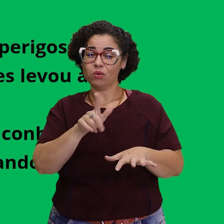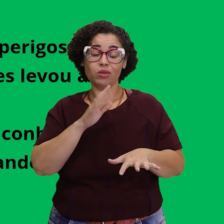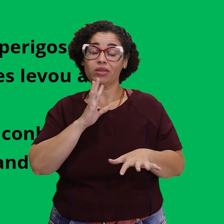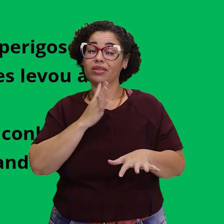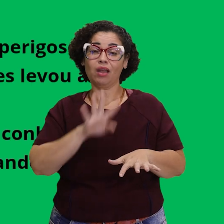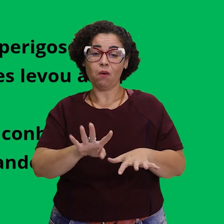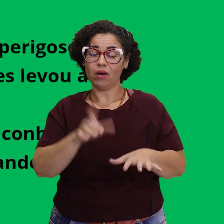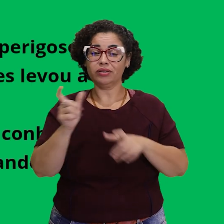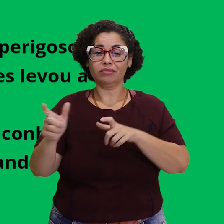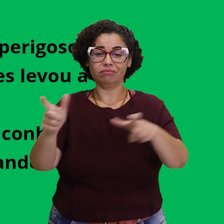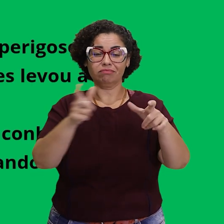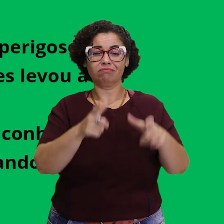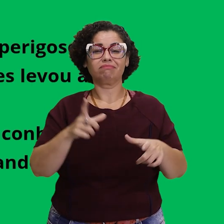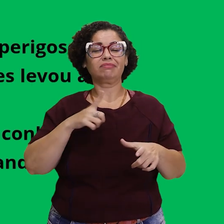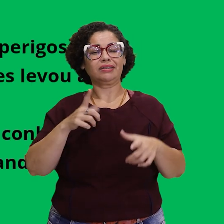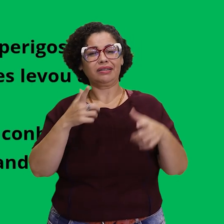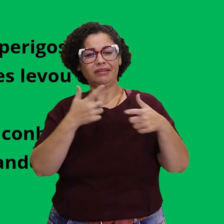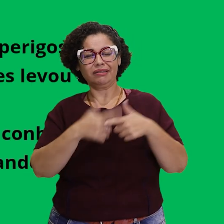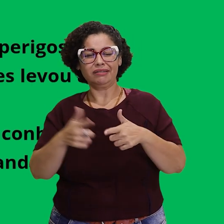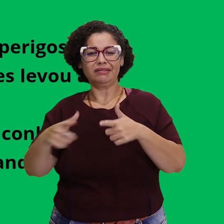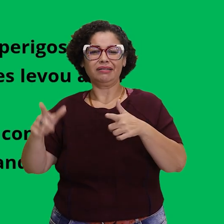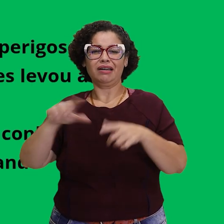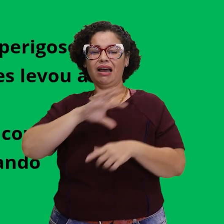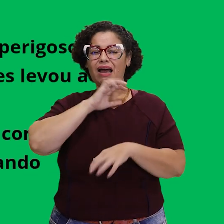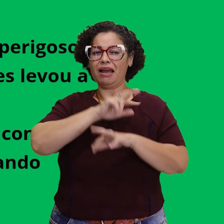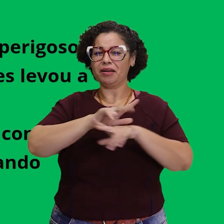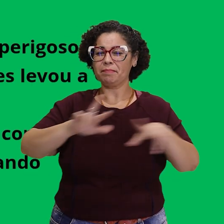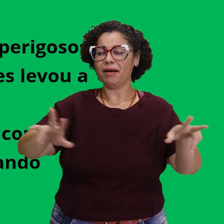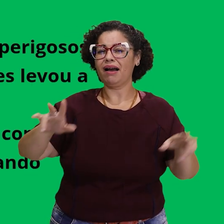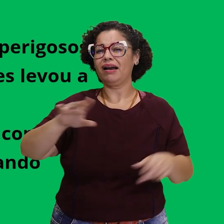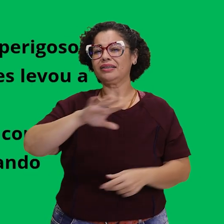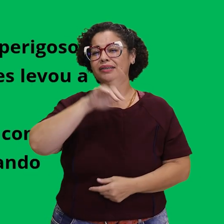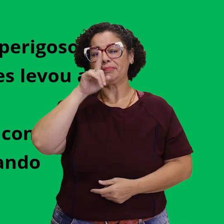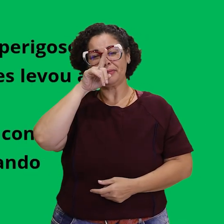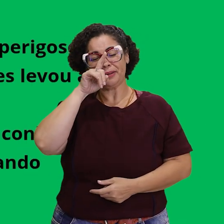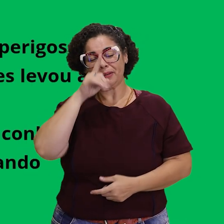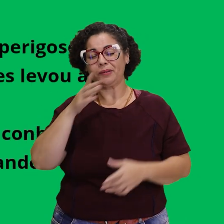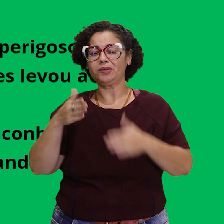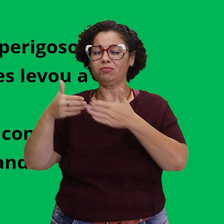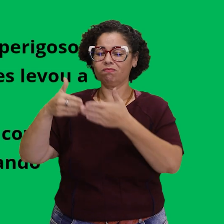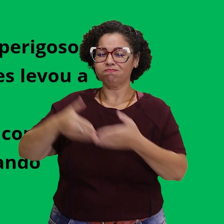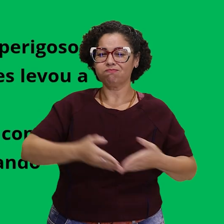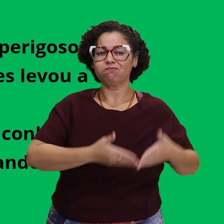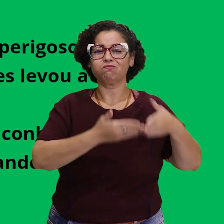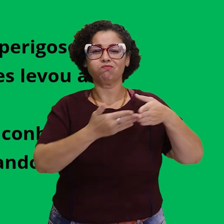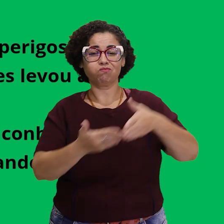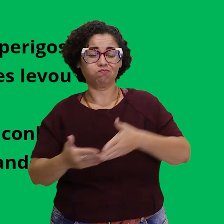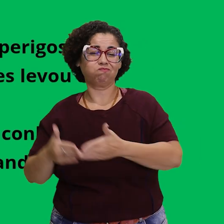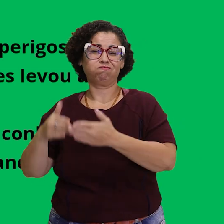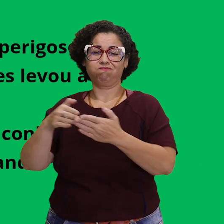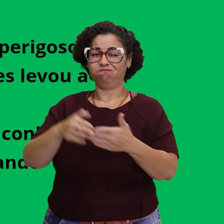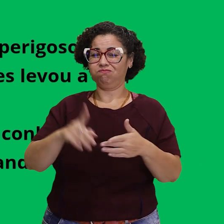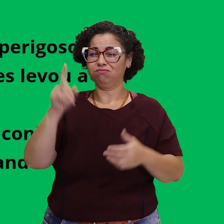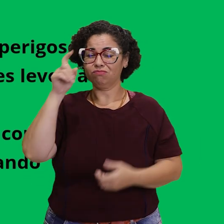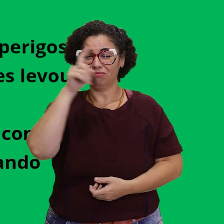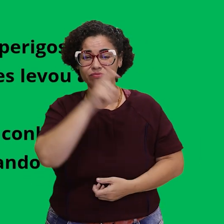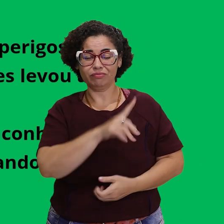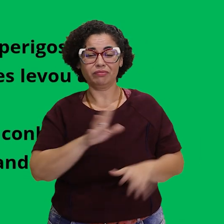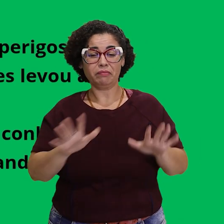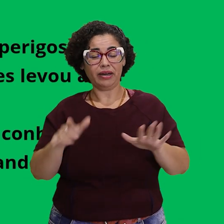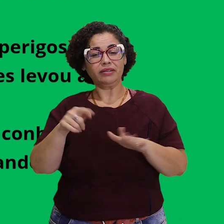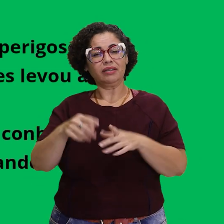desconhecidos. Muitos enfrentaram clima severo, animais perigosos e jornadas difíceis,